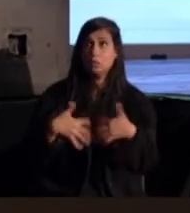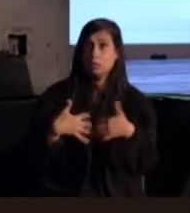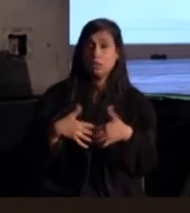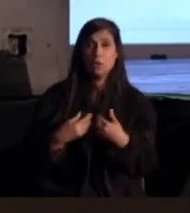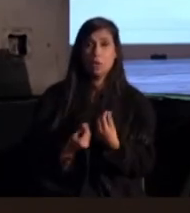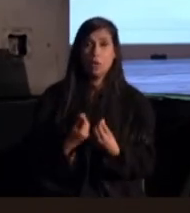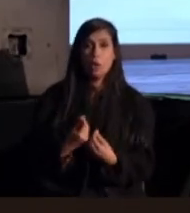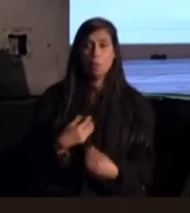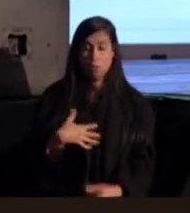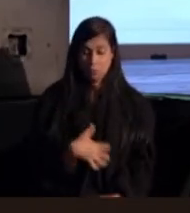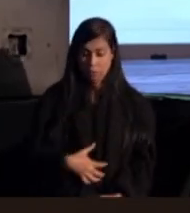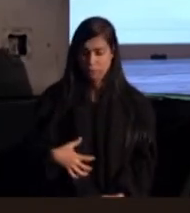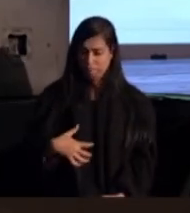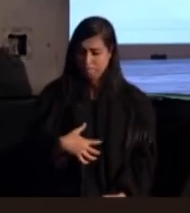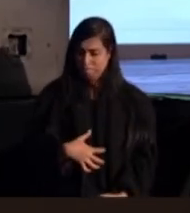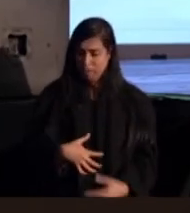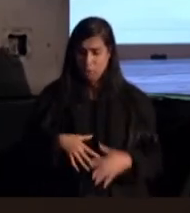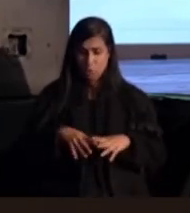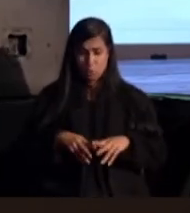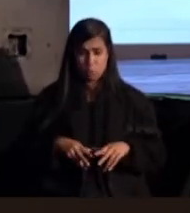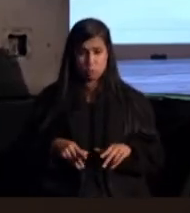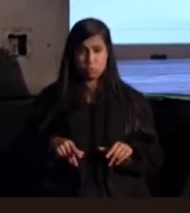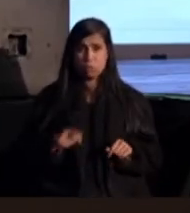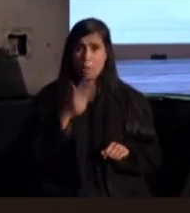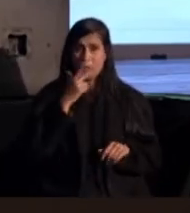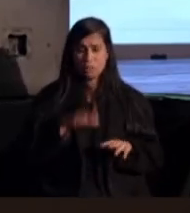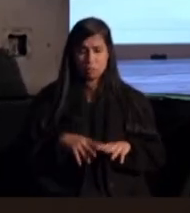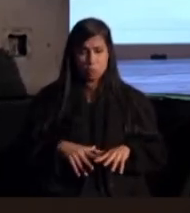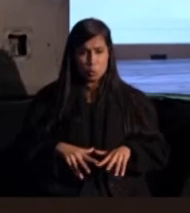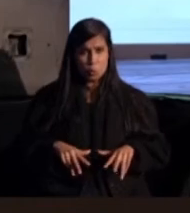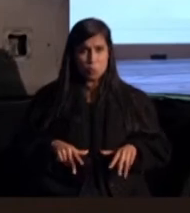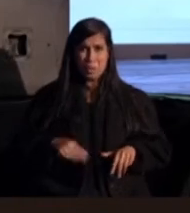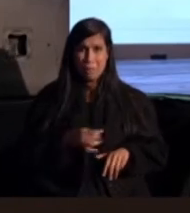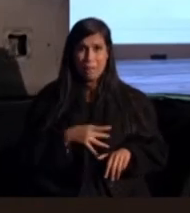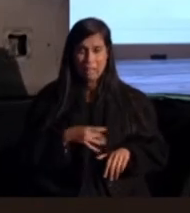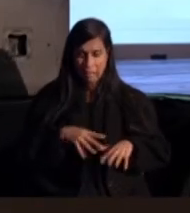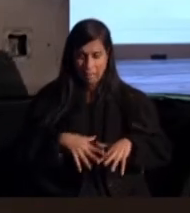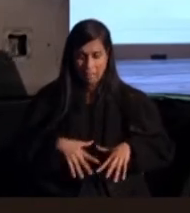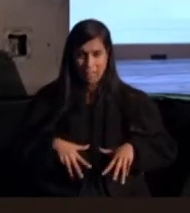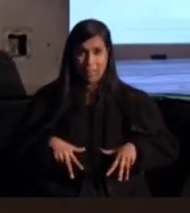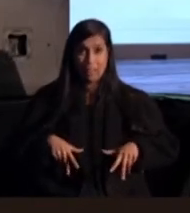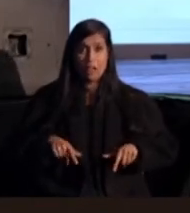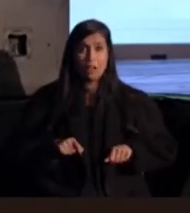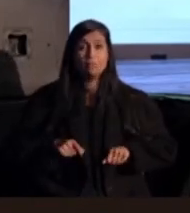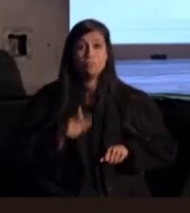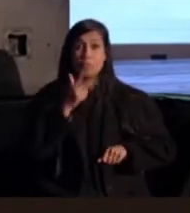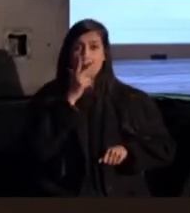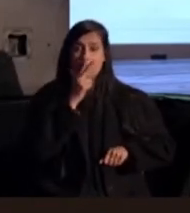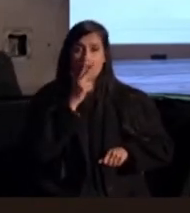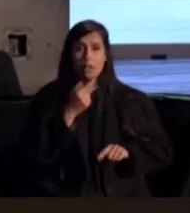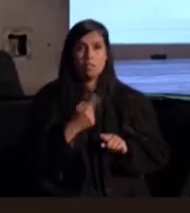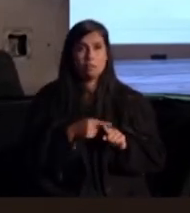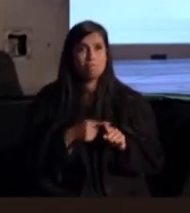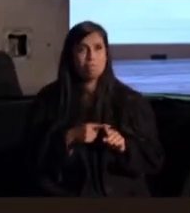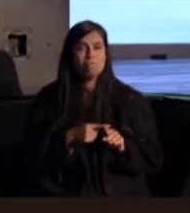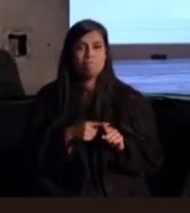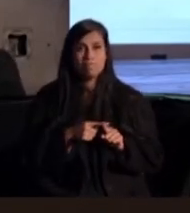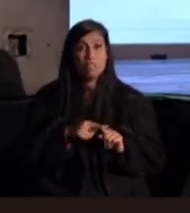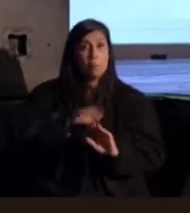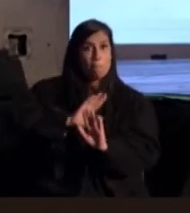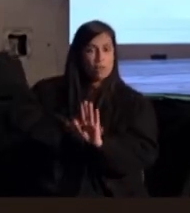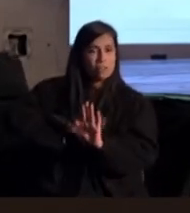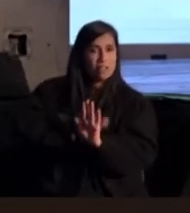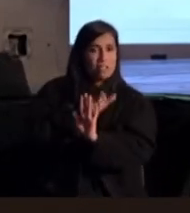estômago fique esvaziado, o intestino esvazia. E isso serve para que a pessoa tenha mais capacidade, diante de